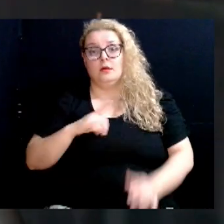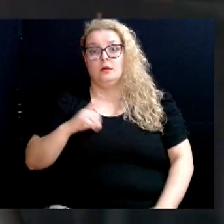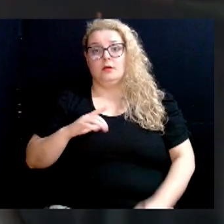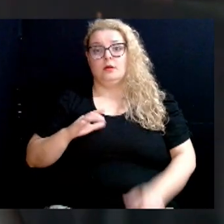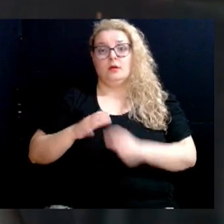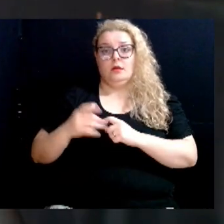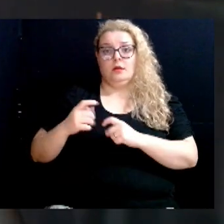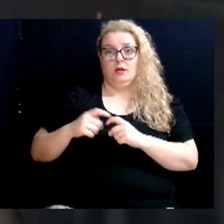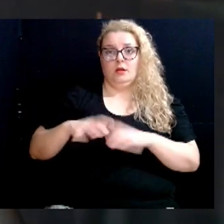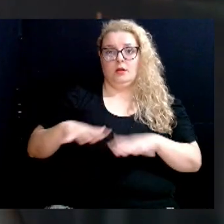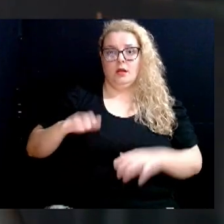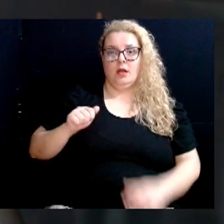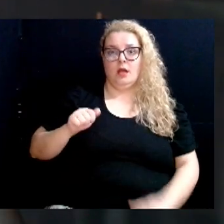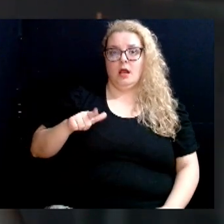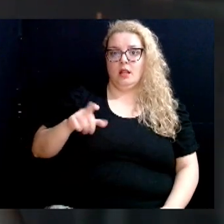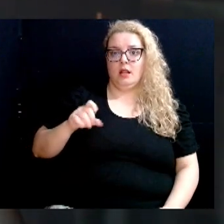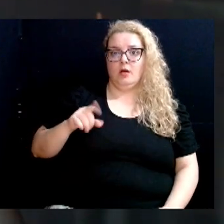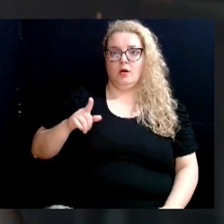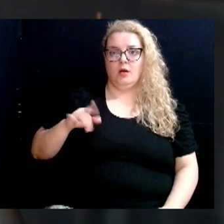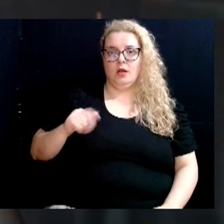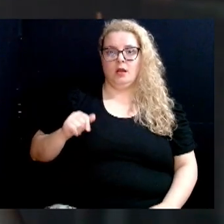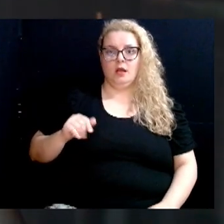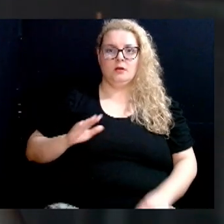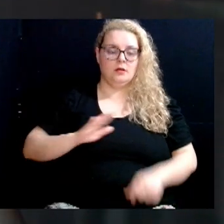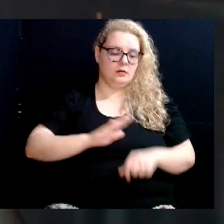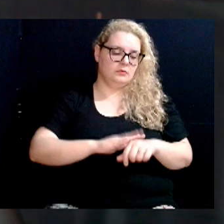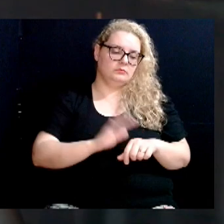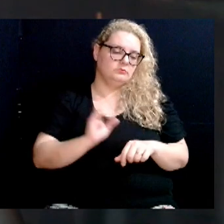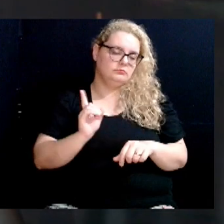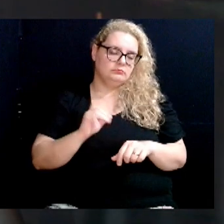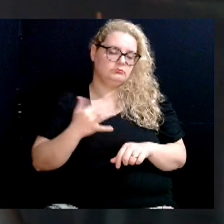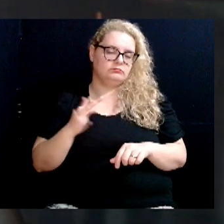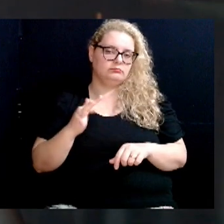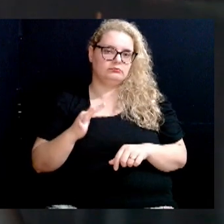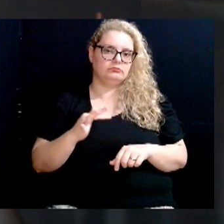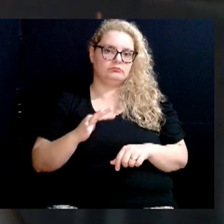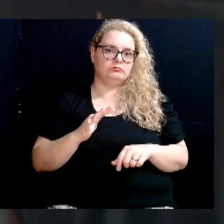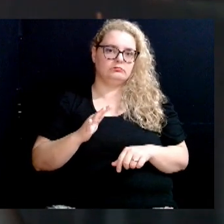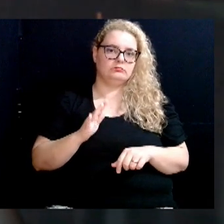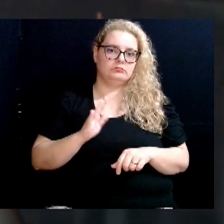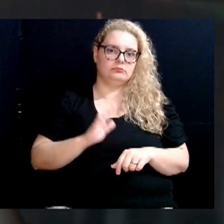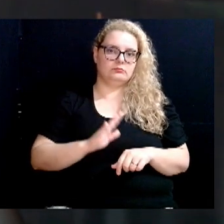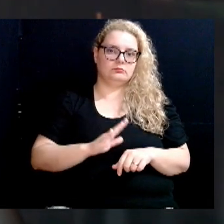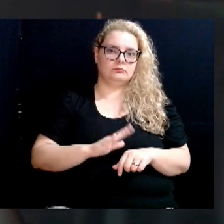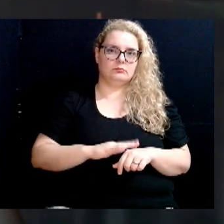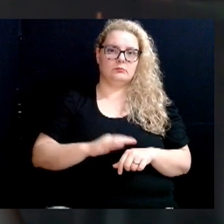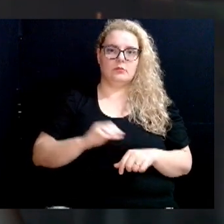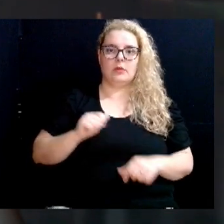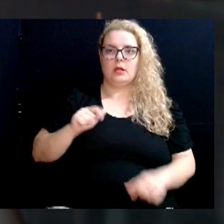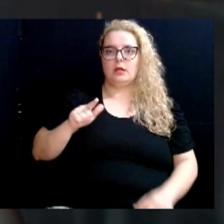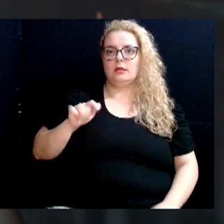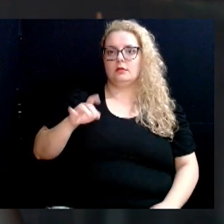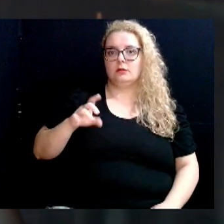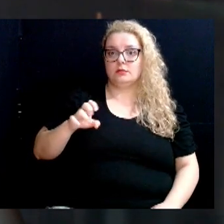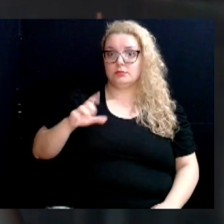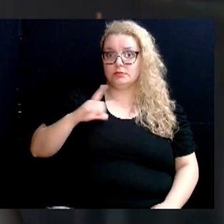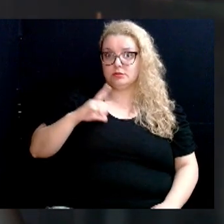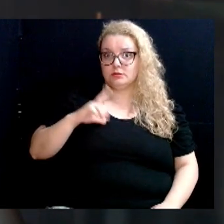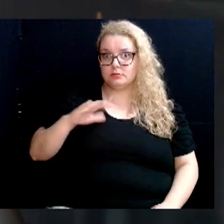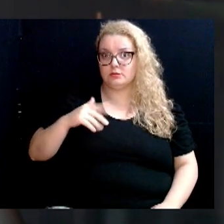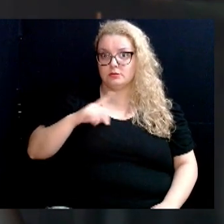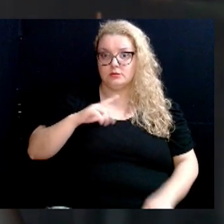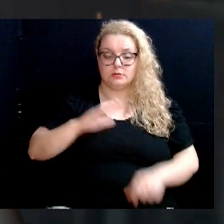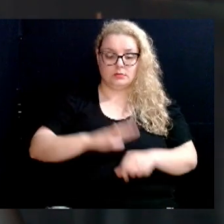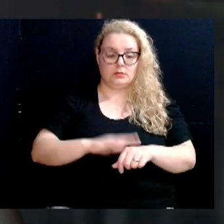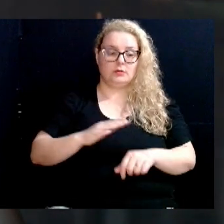alodínia. Então, assim, se eu faço assim na minha mão, não vai doer. Se eu faço assim, tô com alodínia, parece que eu levei uma martelada. Então, quando a gente tá